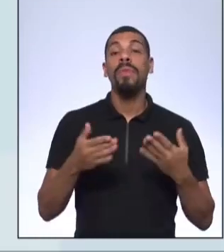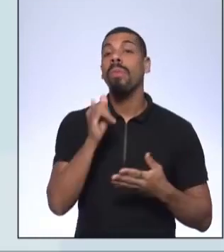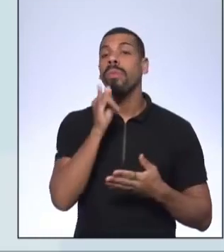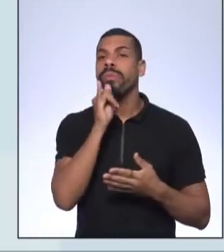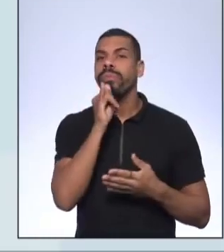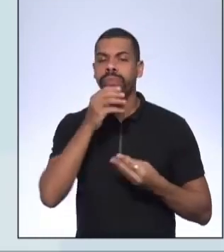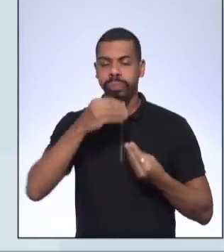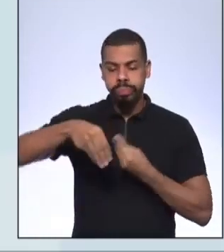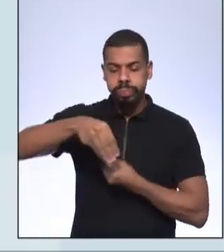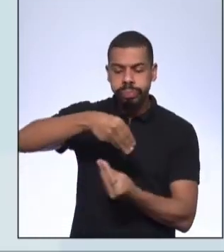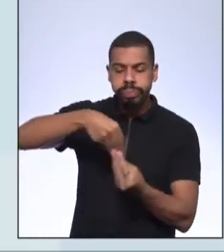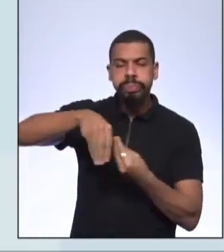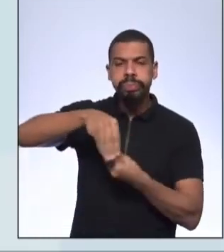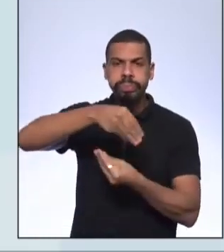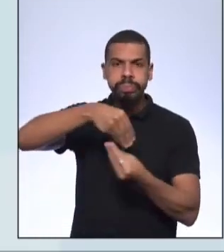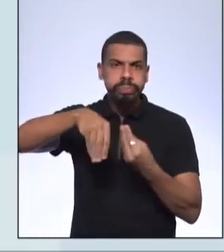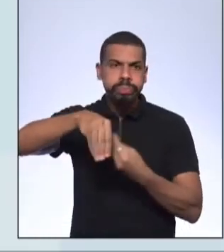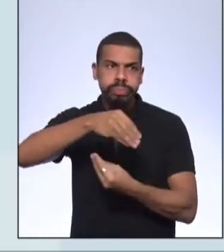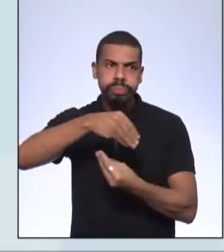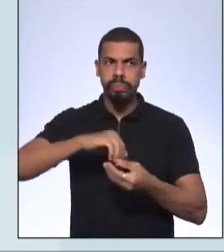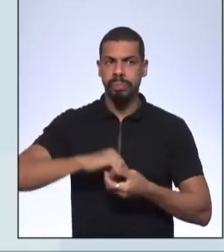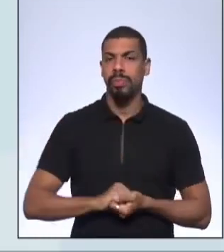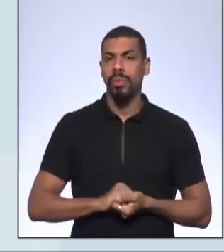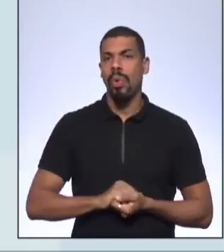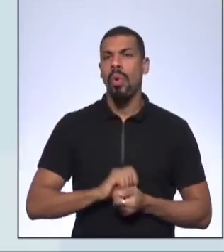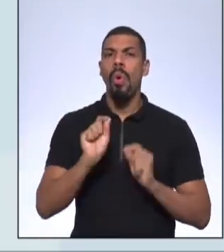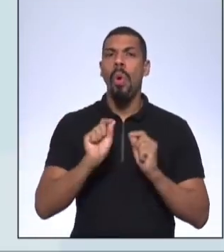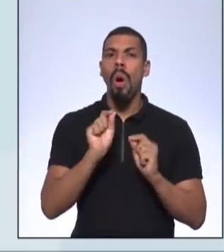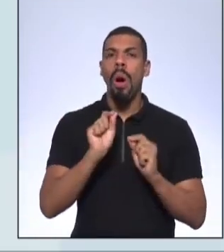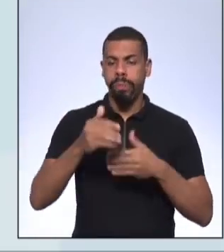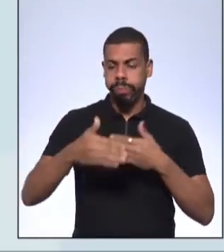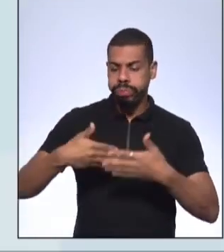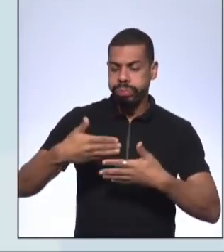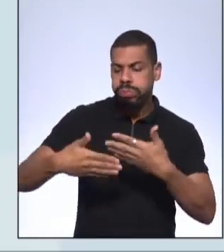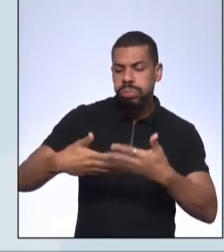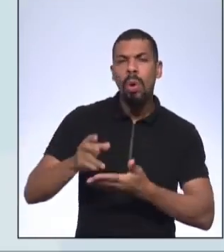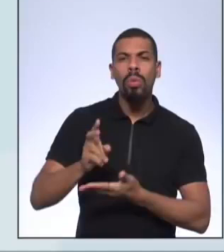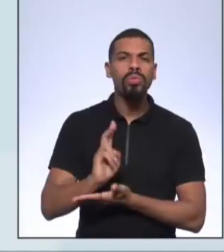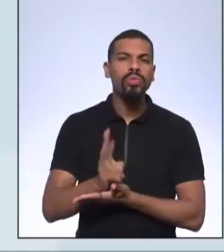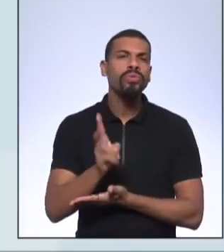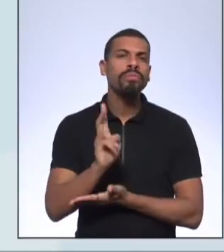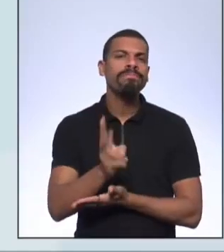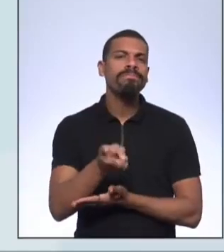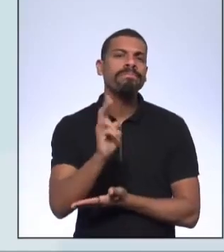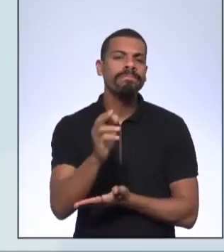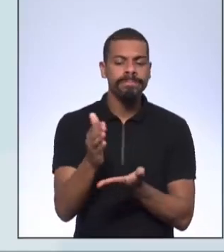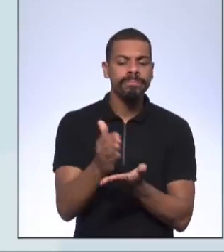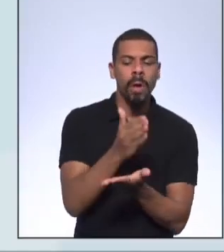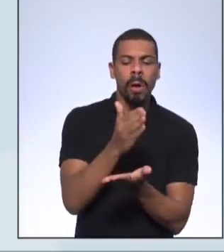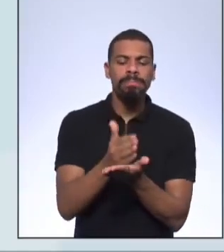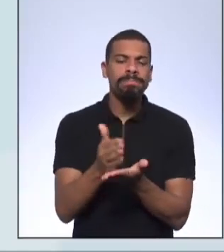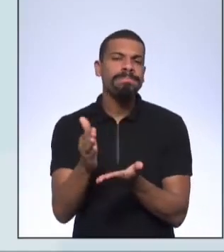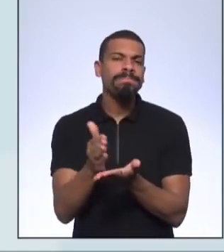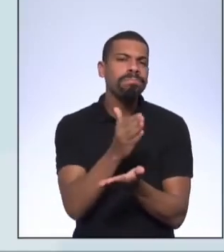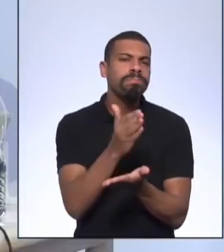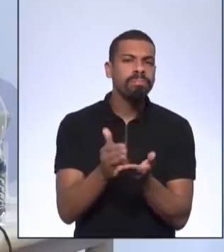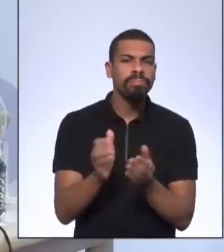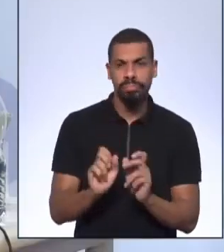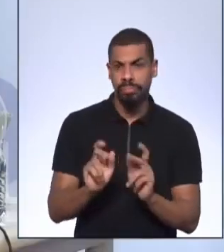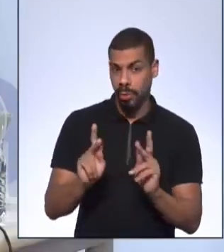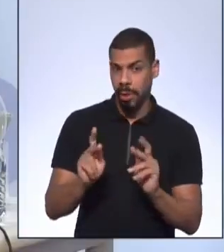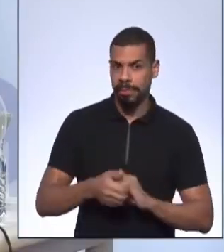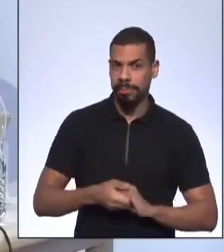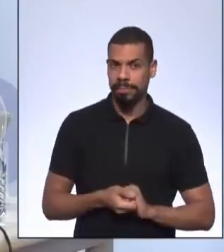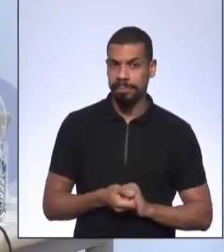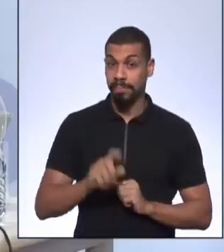intérfase e sofre mitose. Entra em intérfase e sofre mitose. O processo ele é contínuo. A gente só divide para poder estar estudando, ok?